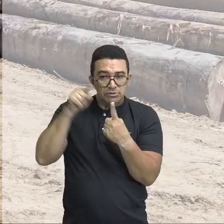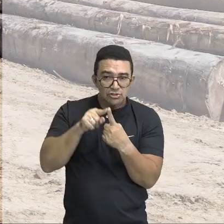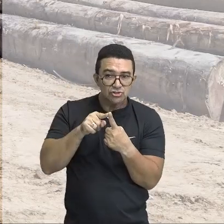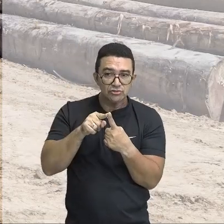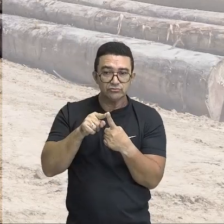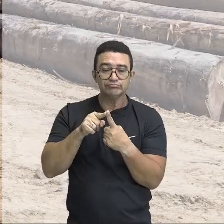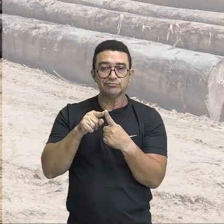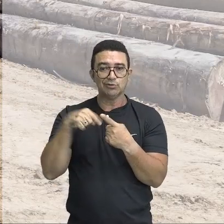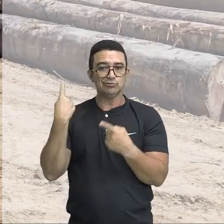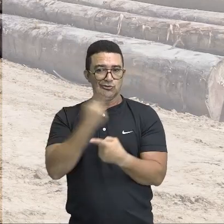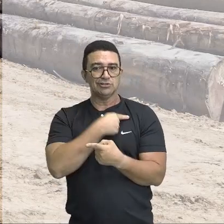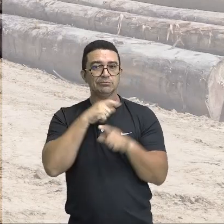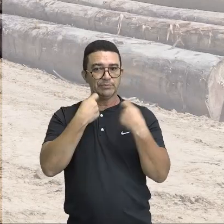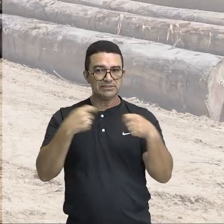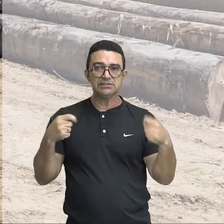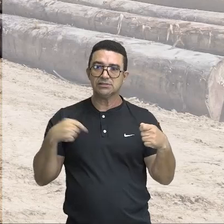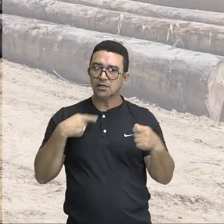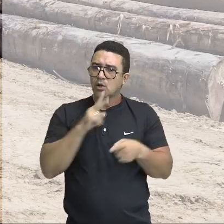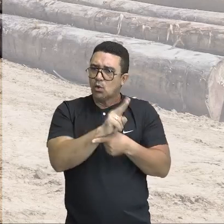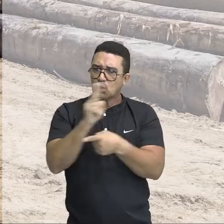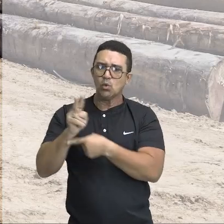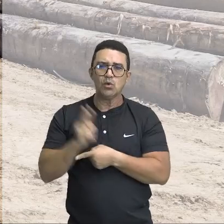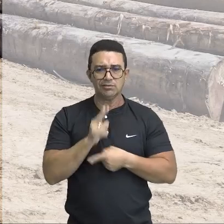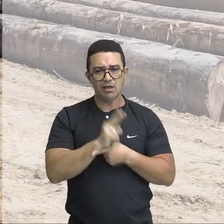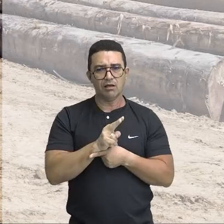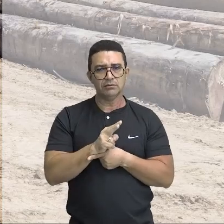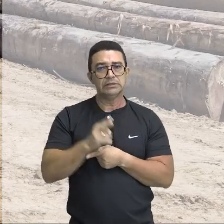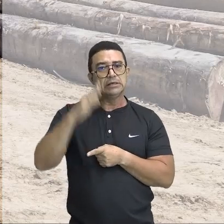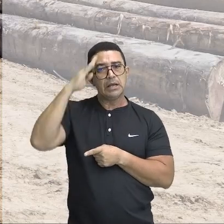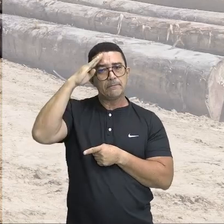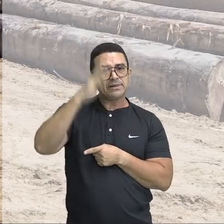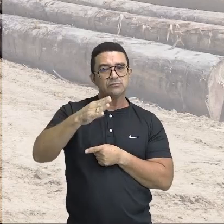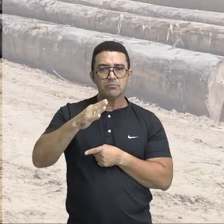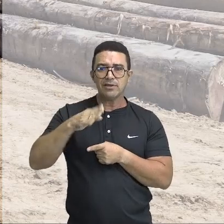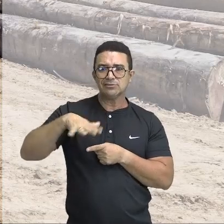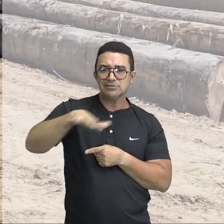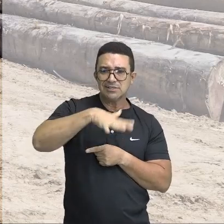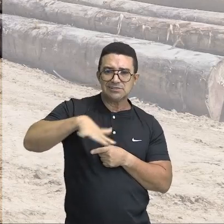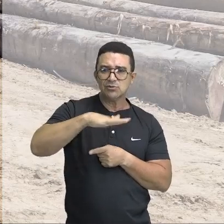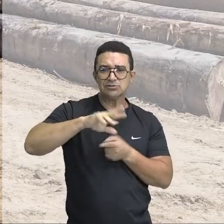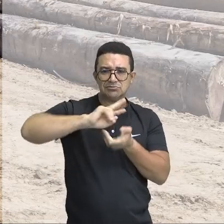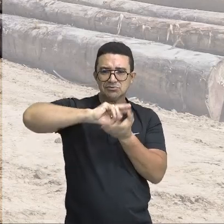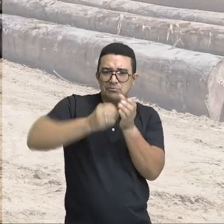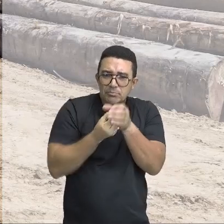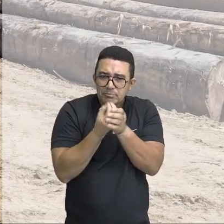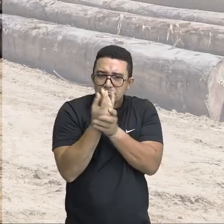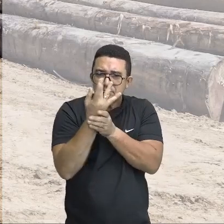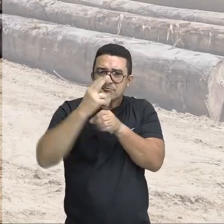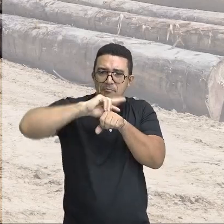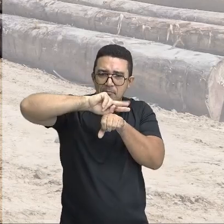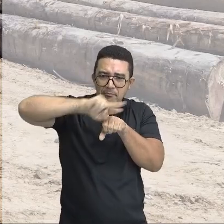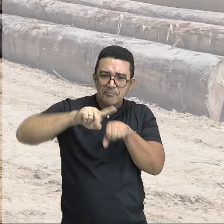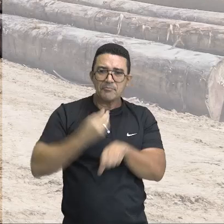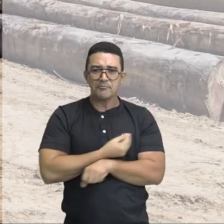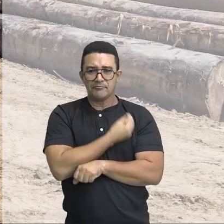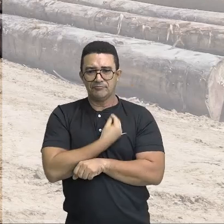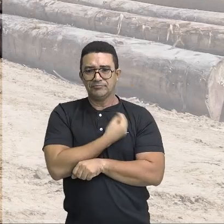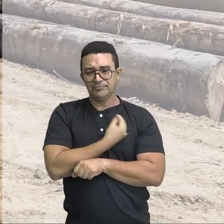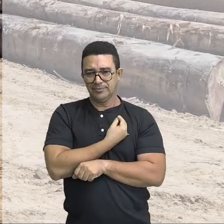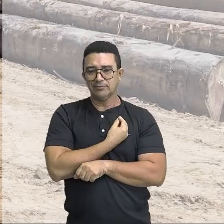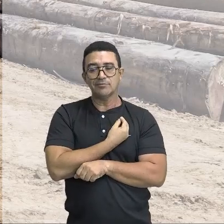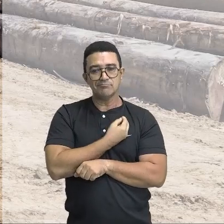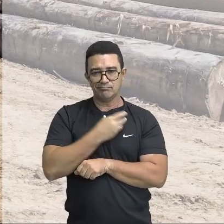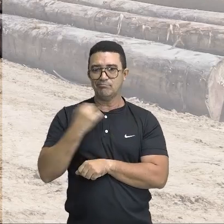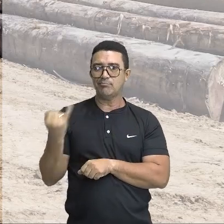que manter toda essa diversidade, principalmente a genética. Então, aí a gente observa a importância da floresta em